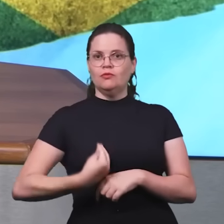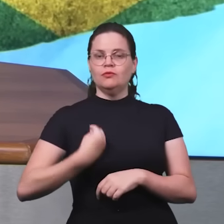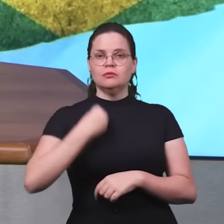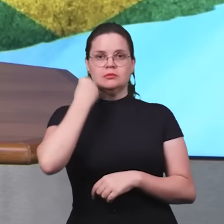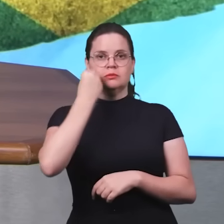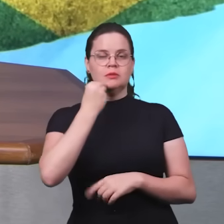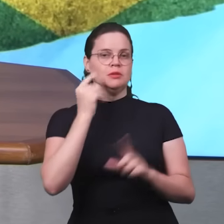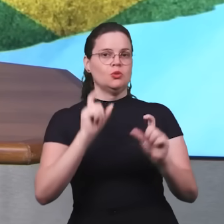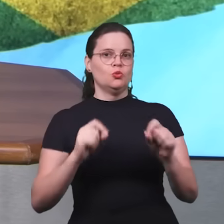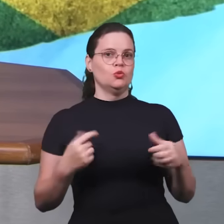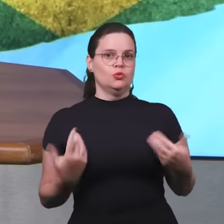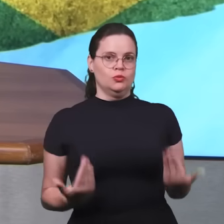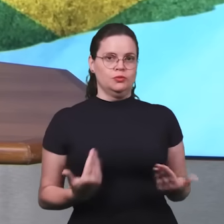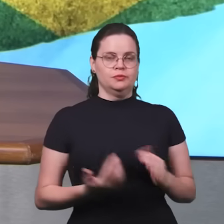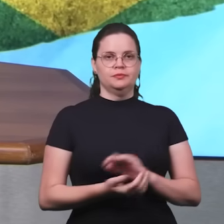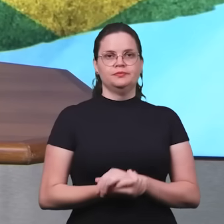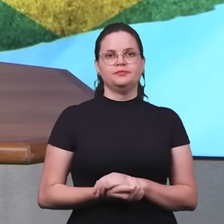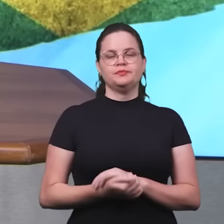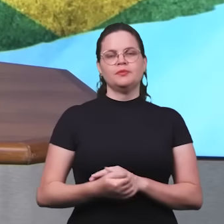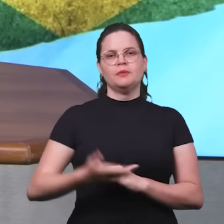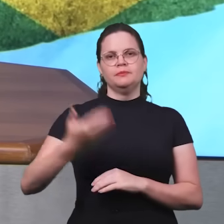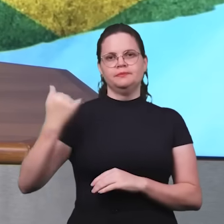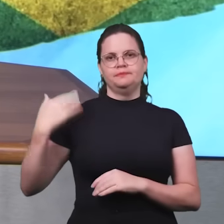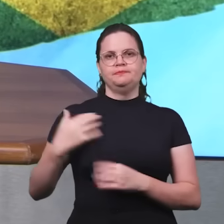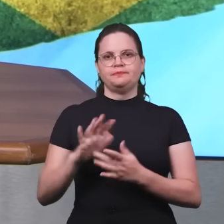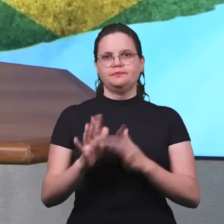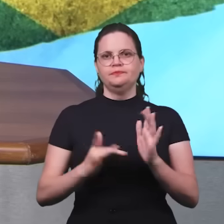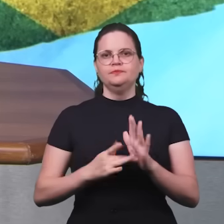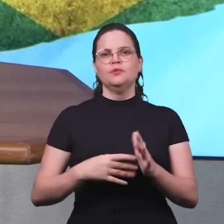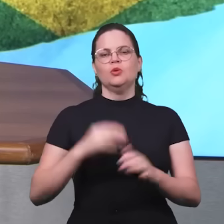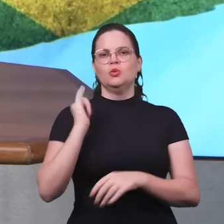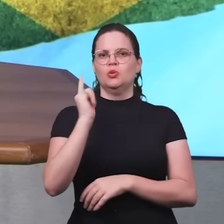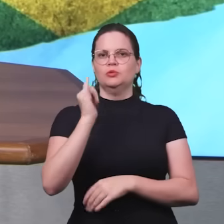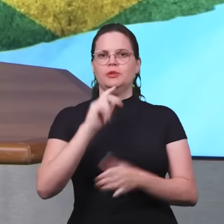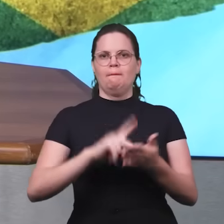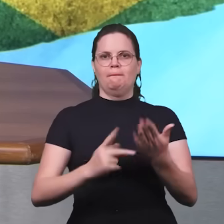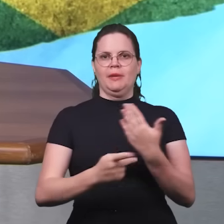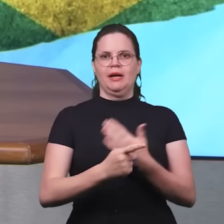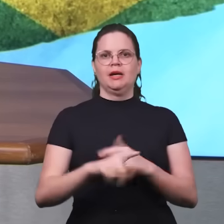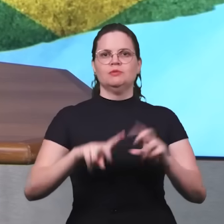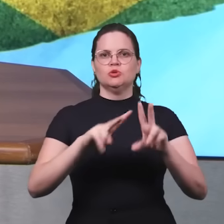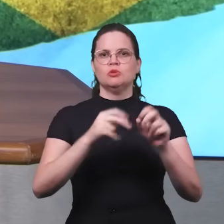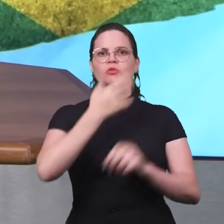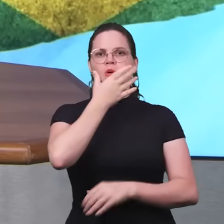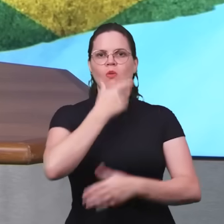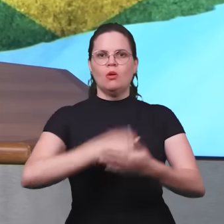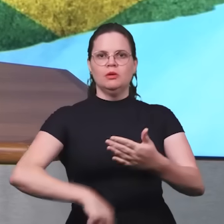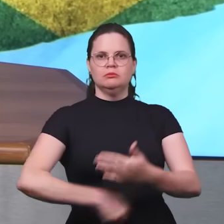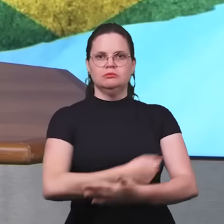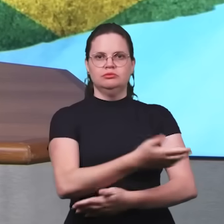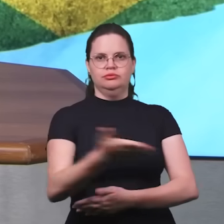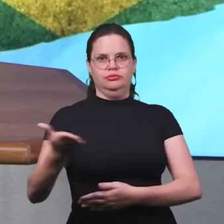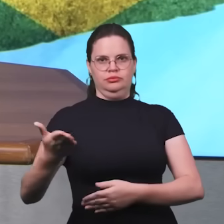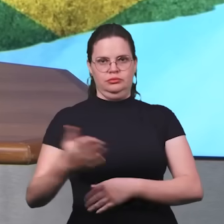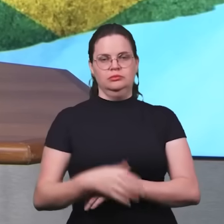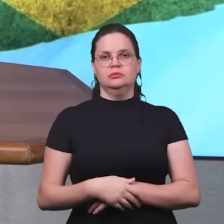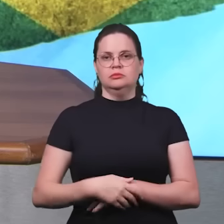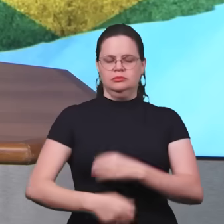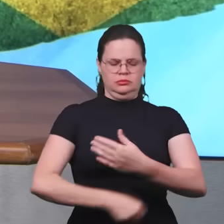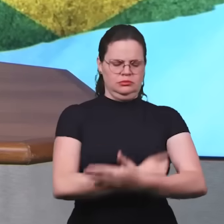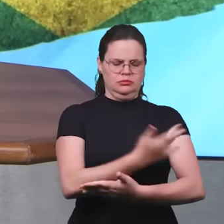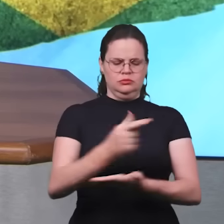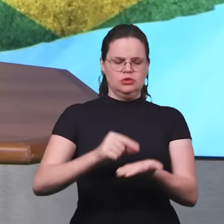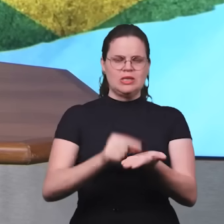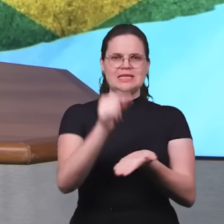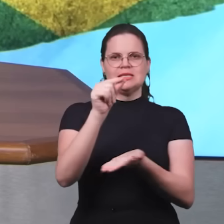viver. Uma vez Jesus contou a parábola do semeador. O semeador saiu a semear. E a